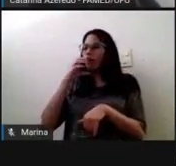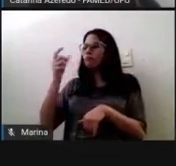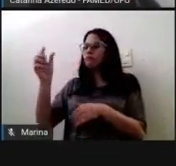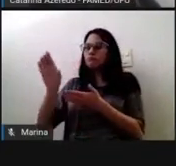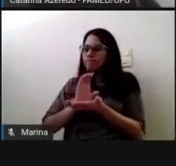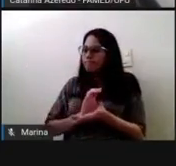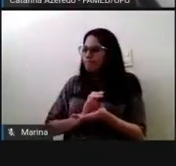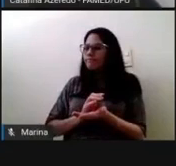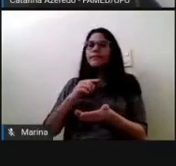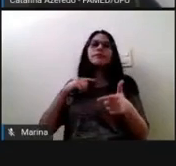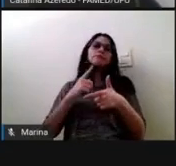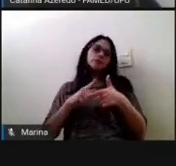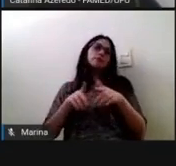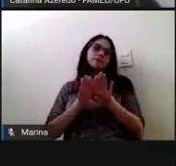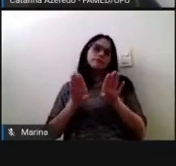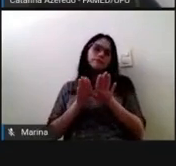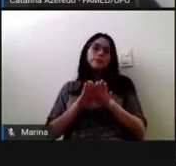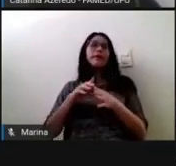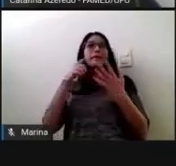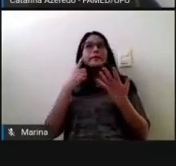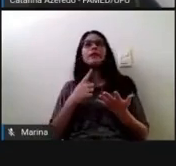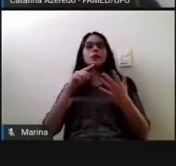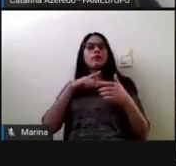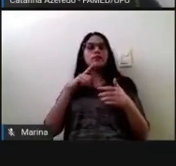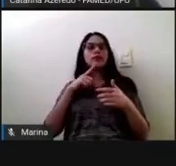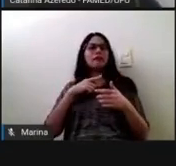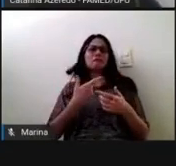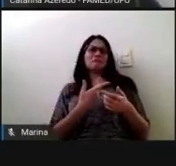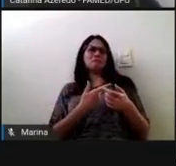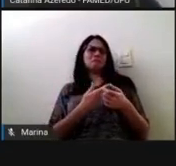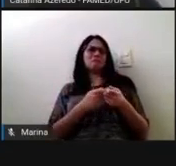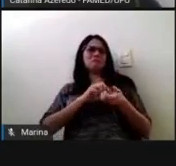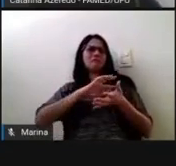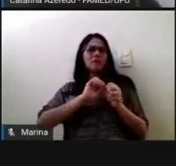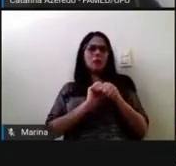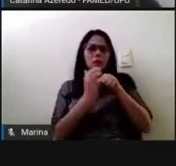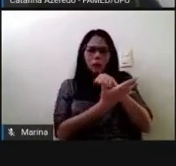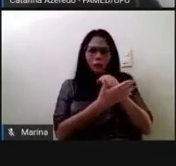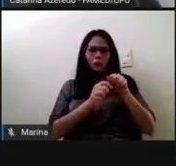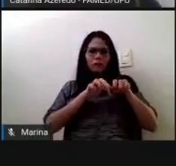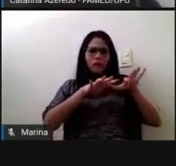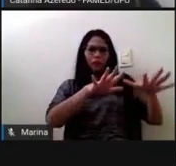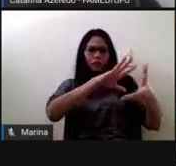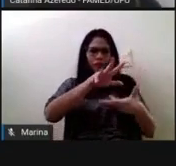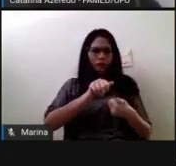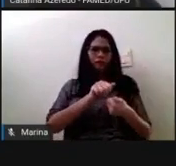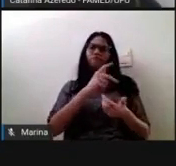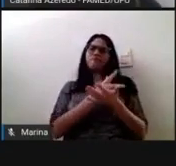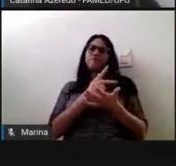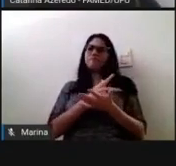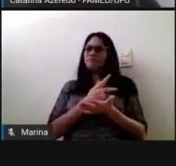mesma narrativa negacionista, né, da pandemia, a gente tem um investimento de recursos escassos na compra